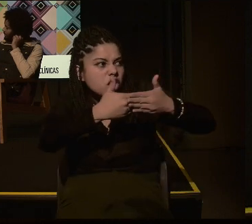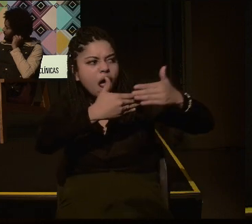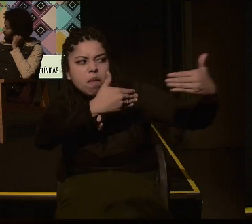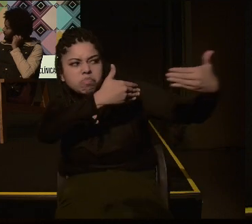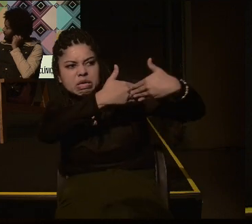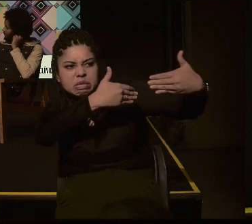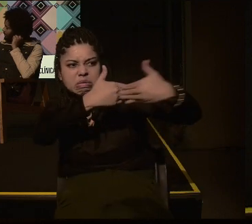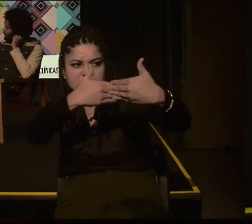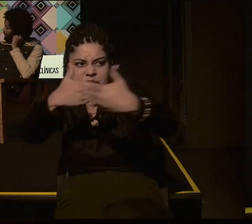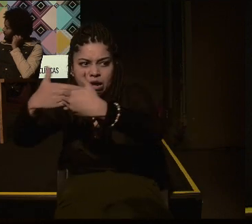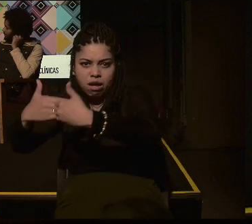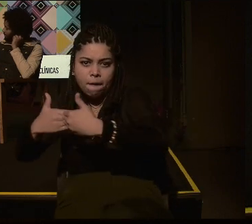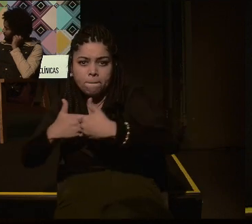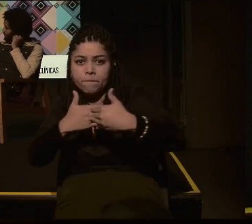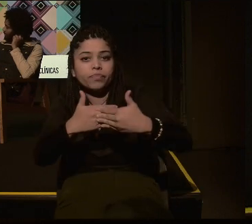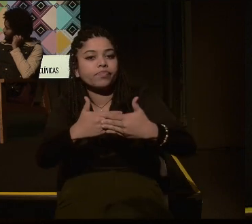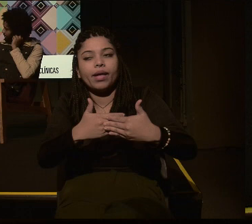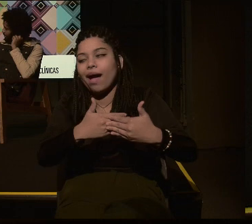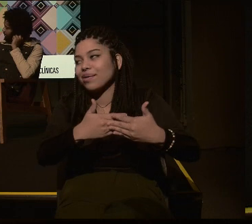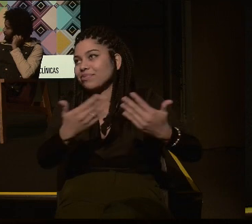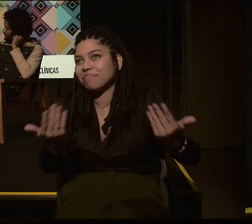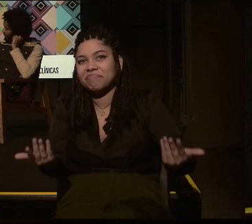é sintoma da própria lógica.